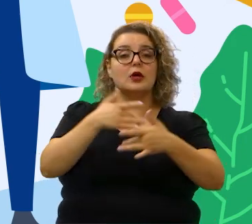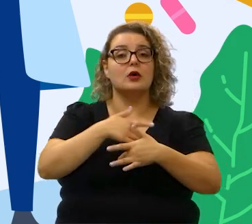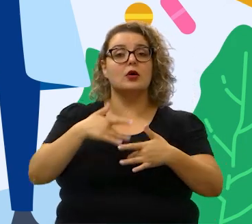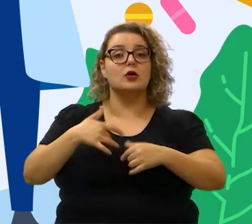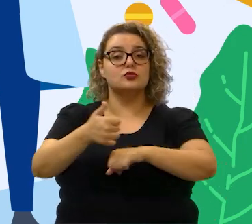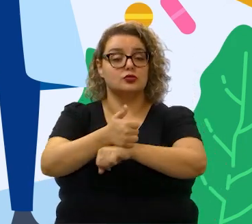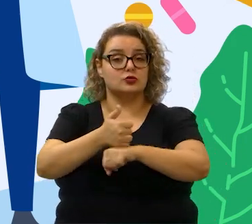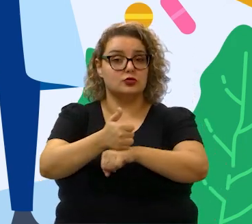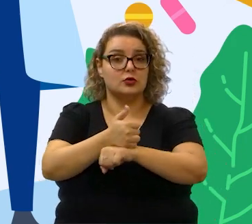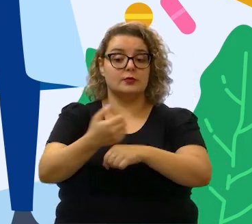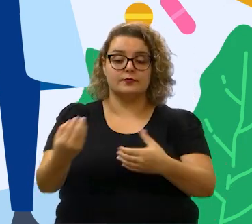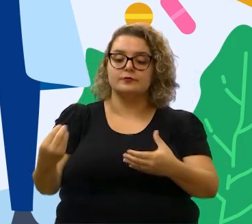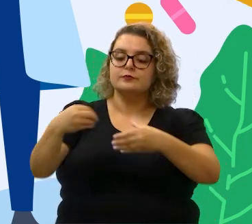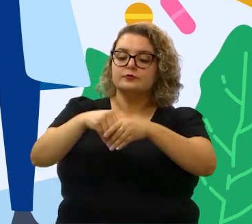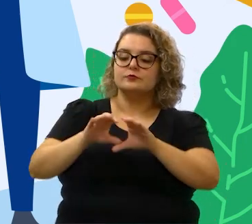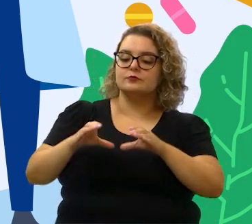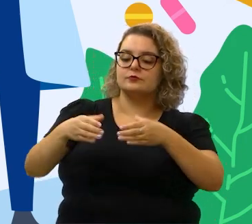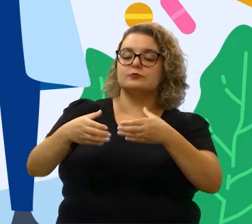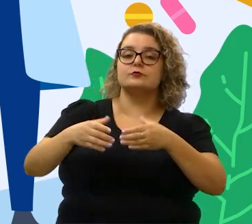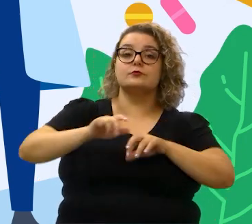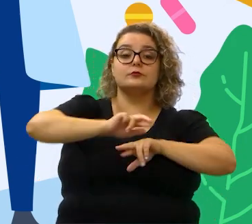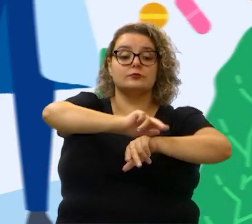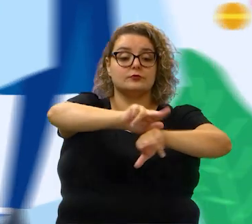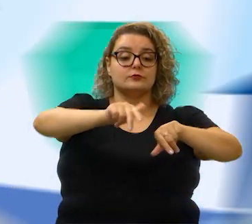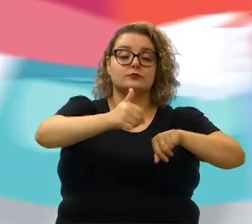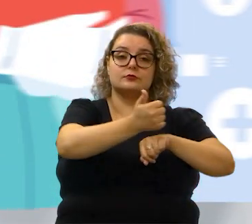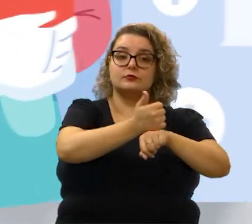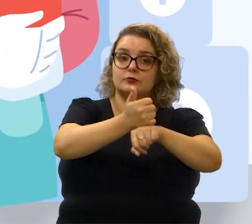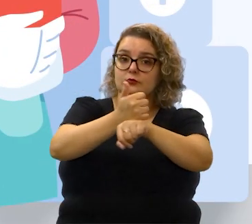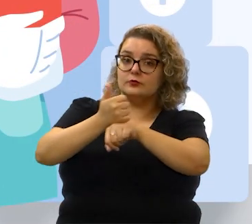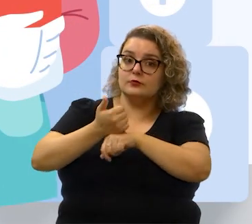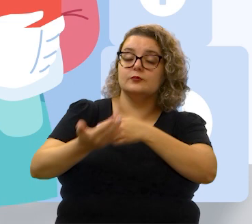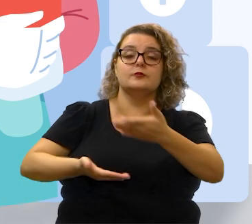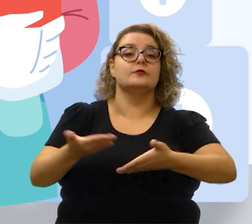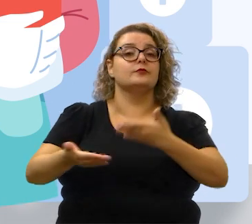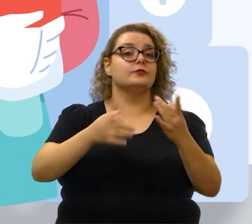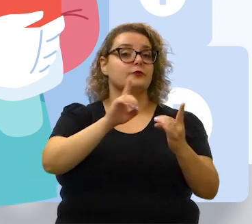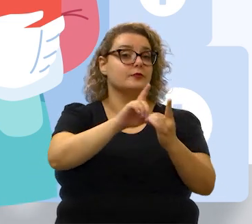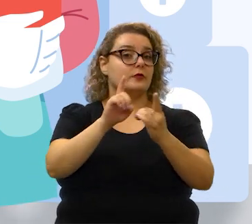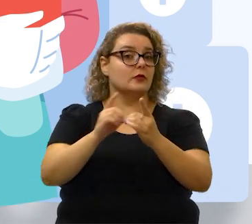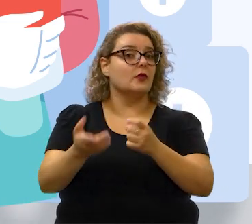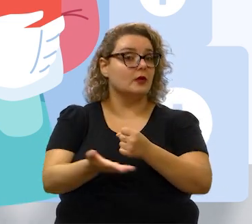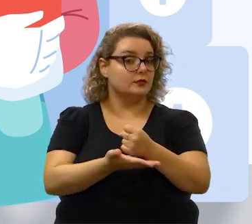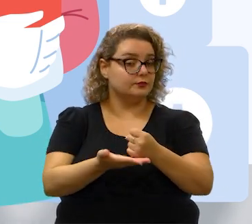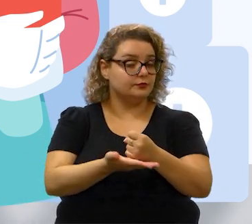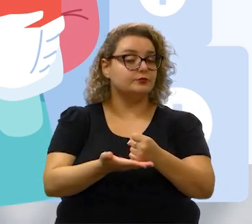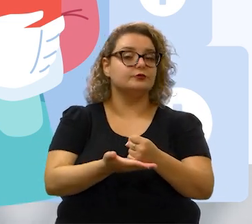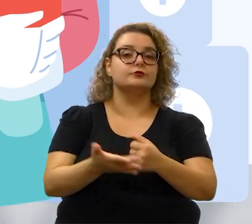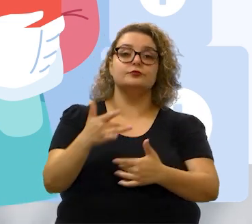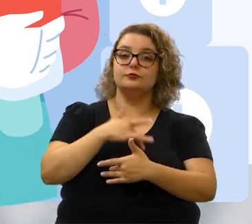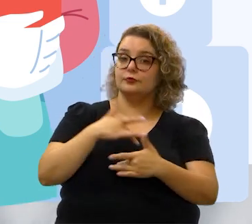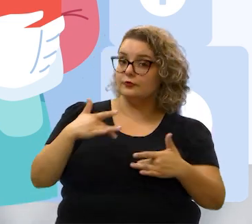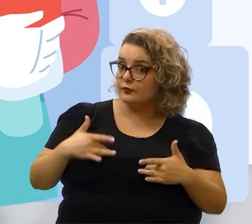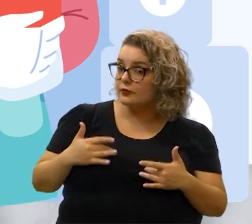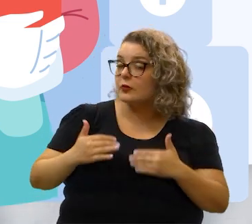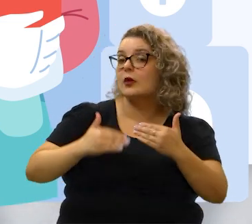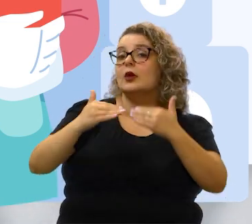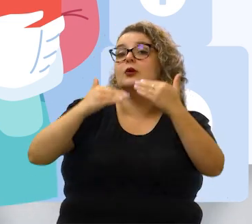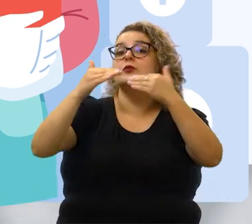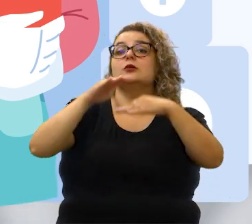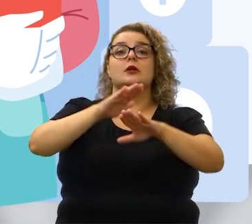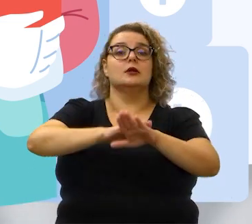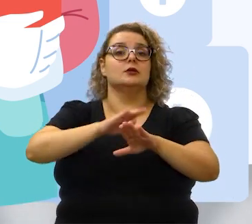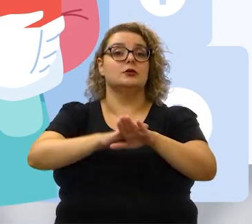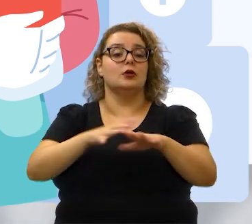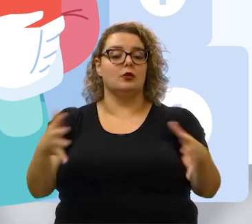dos profissionais que compõem a equipe multiprofissional nos serviços de atenção básica à saúde e desenvolve